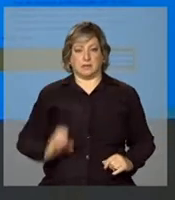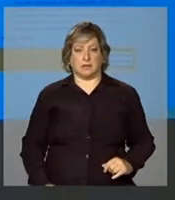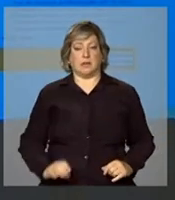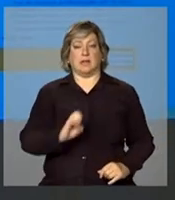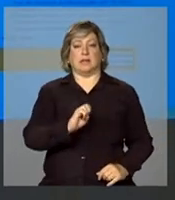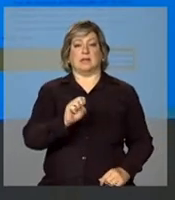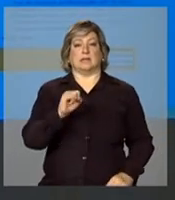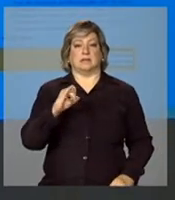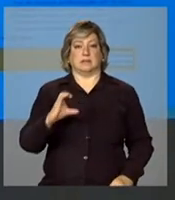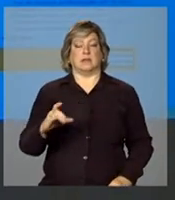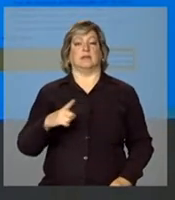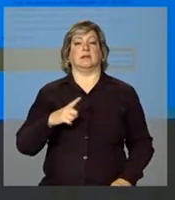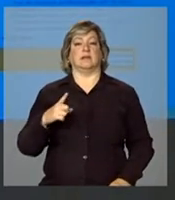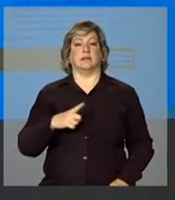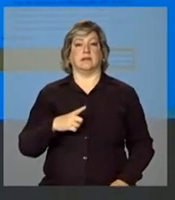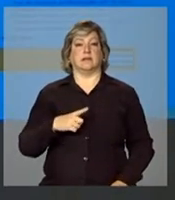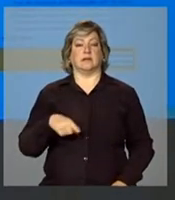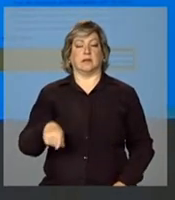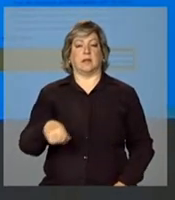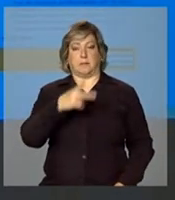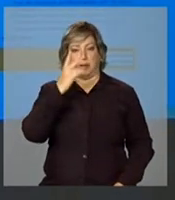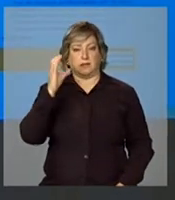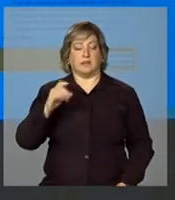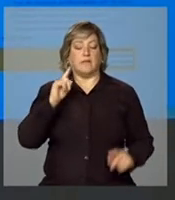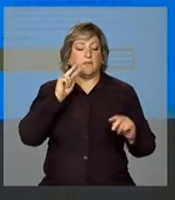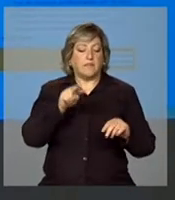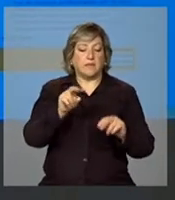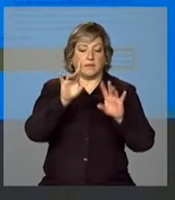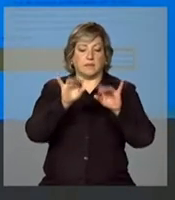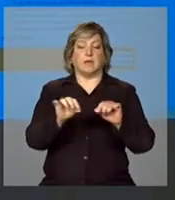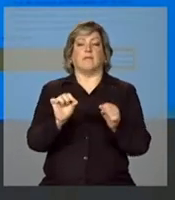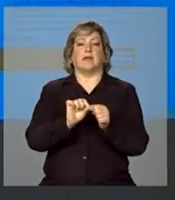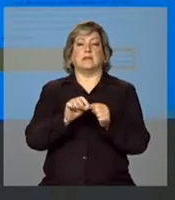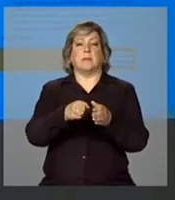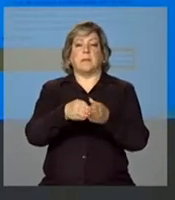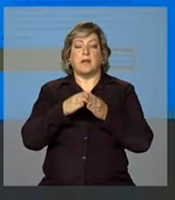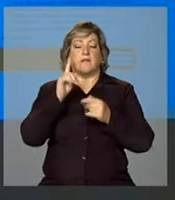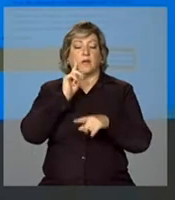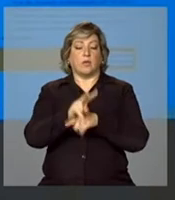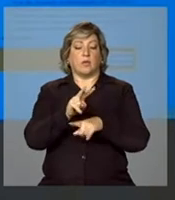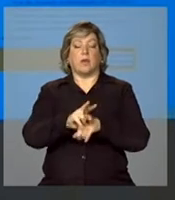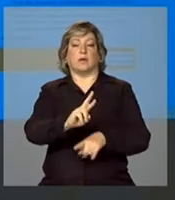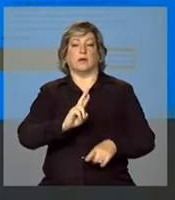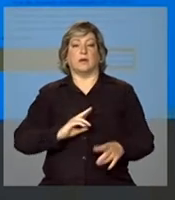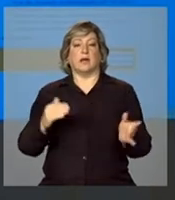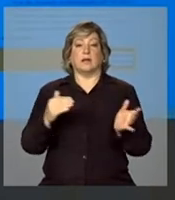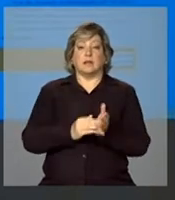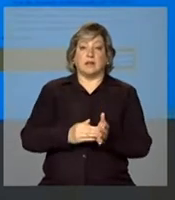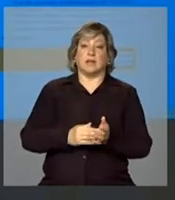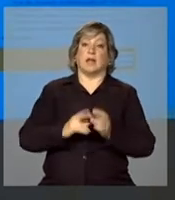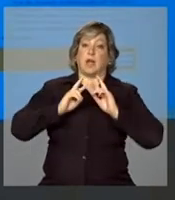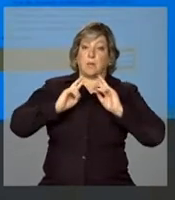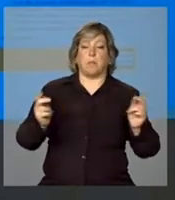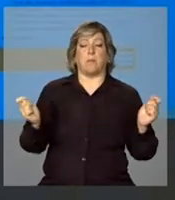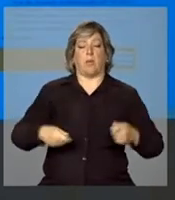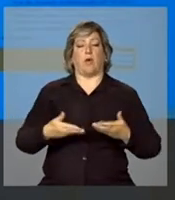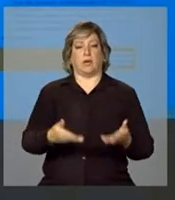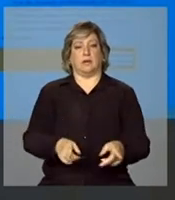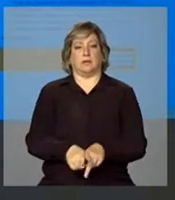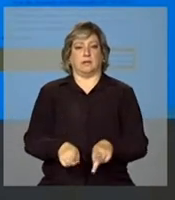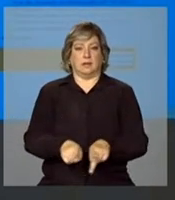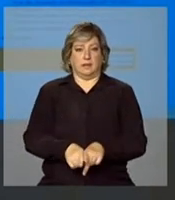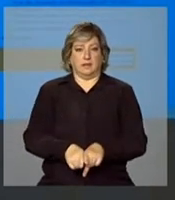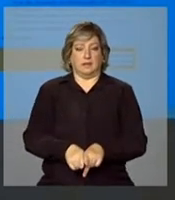É o que é o sistema com intermédio do qual o cidadão vai fazer seu pedido e acompanhar a sua tramitação ou até interpor recurso. Então,